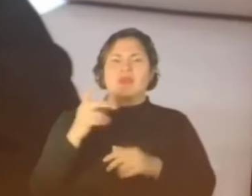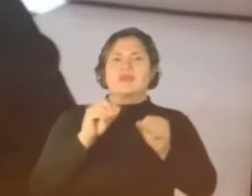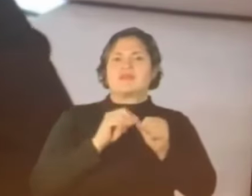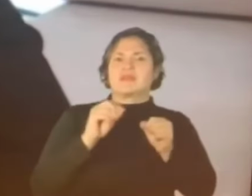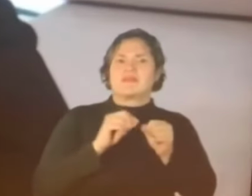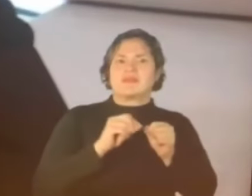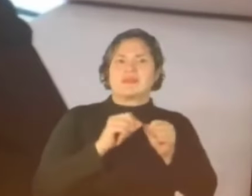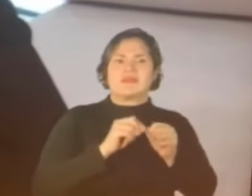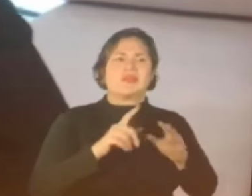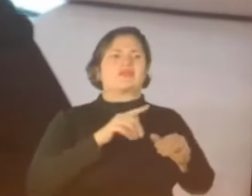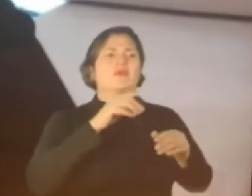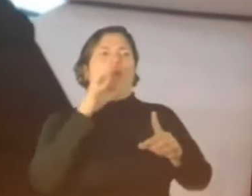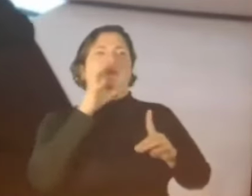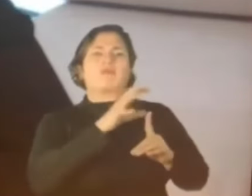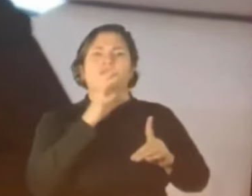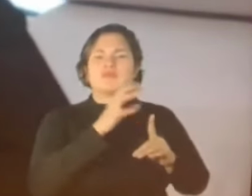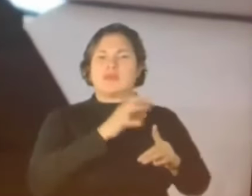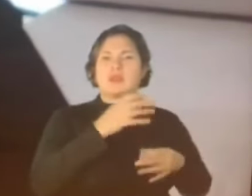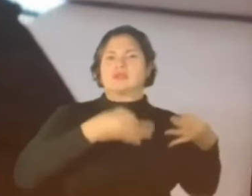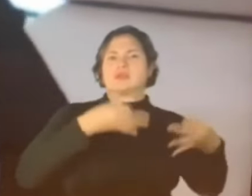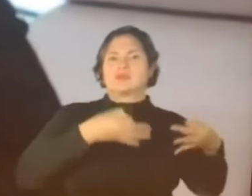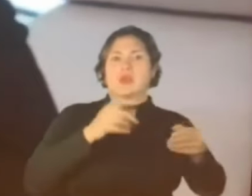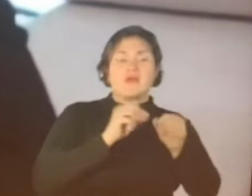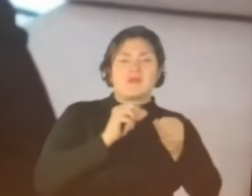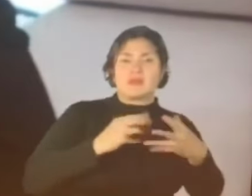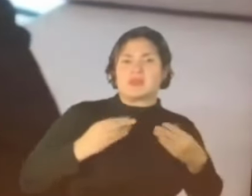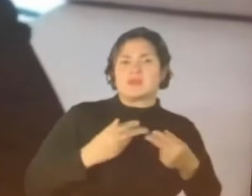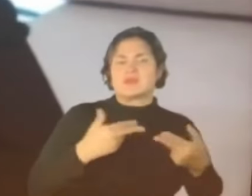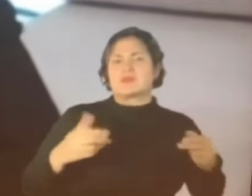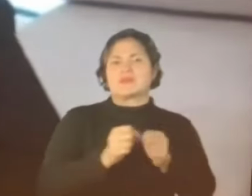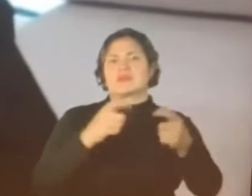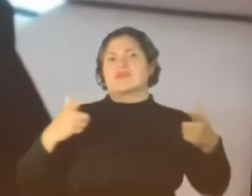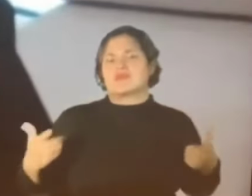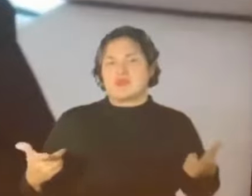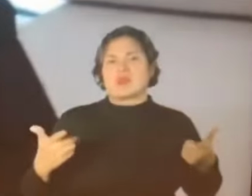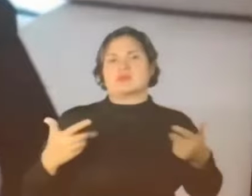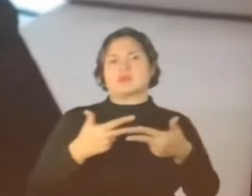criando assédios judiciais, criando todas